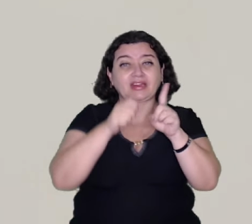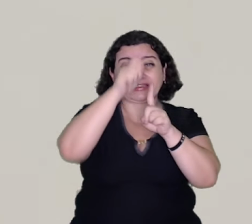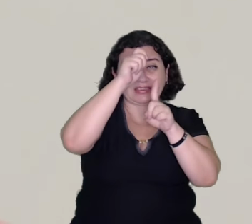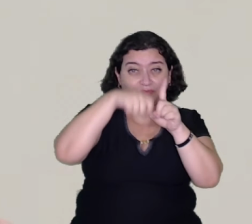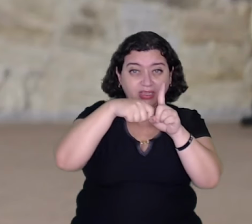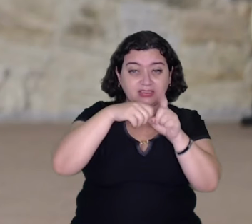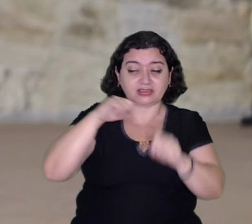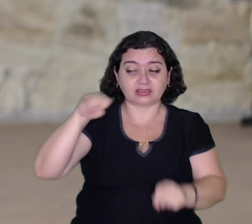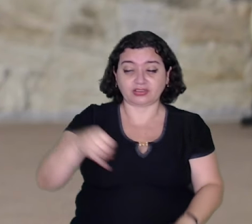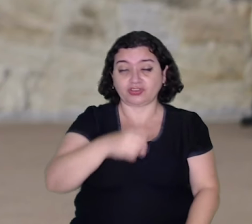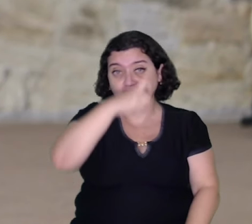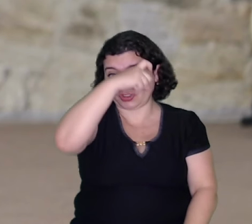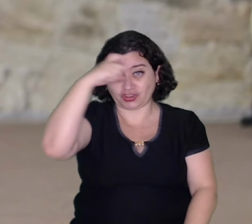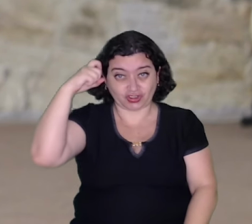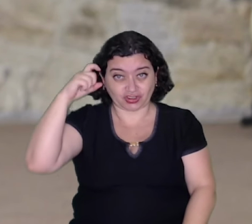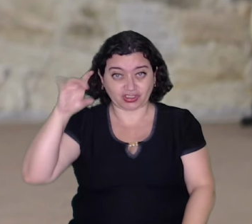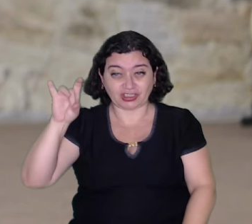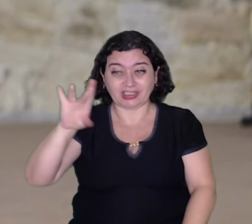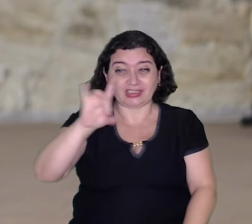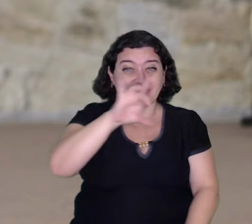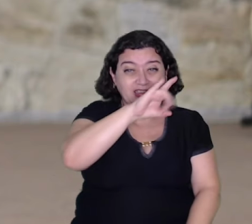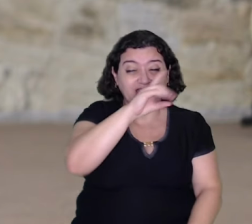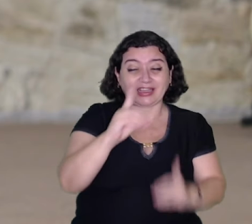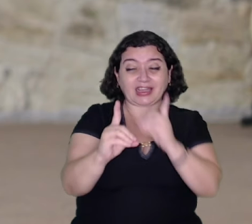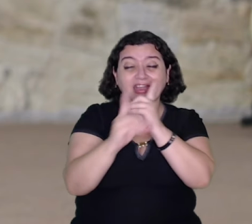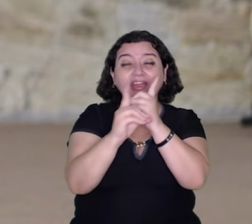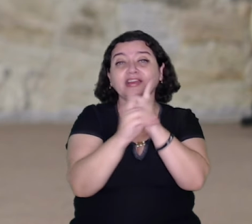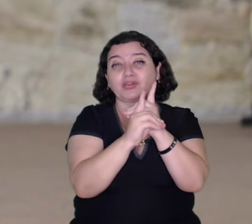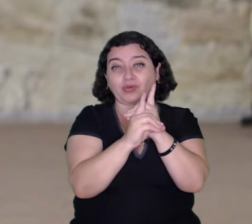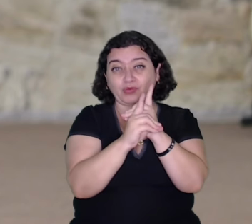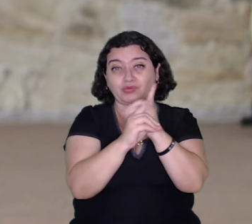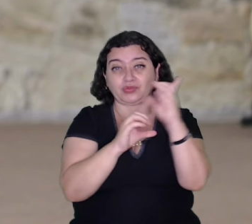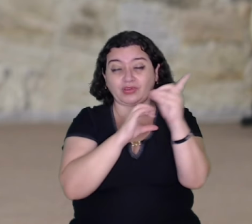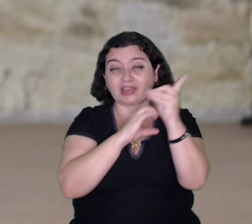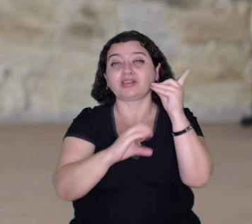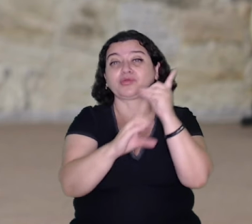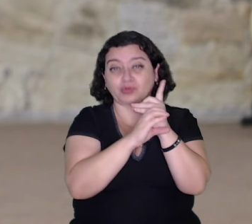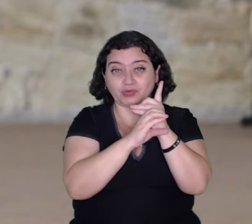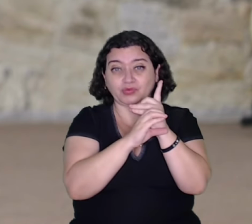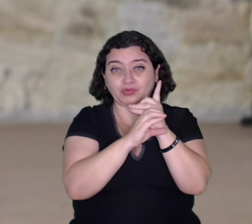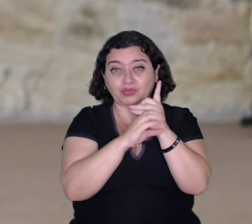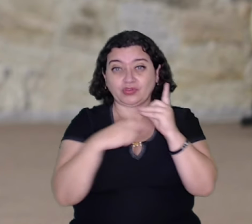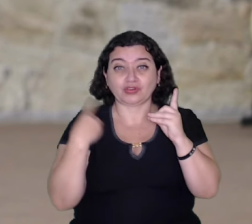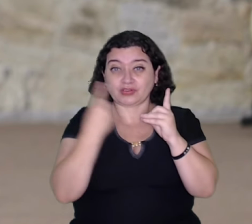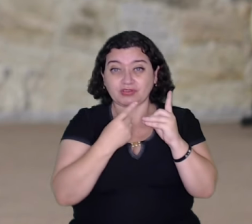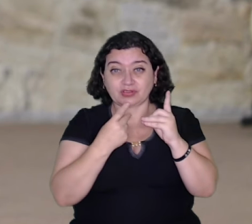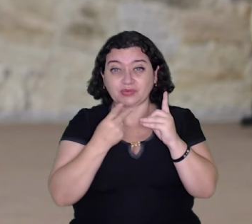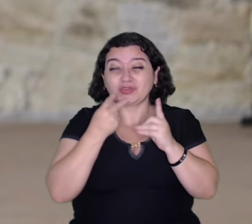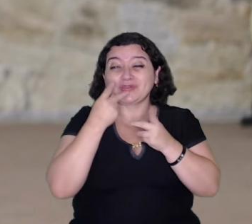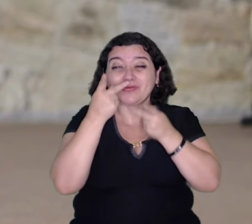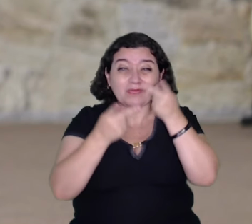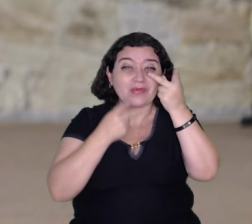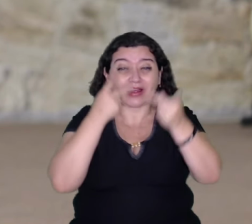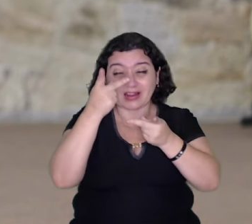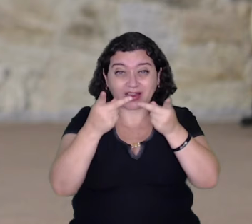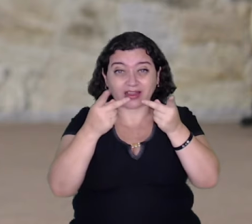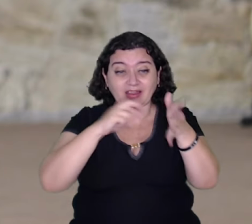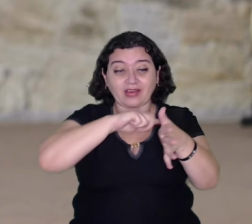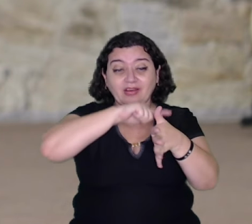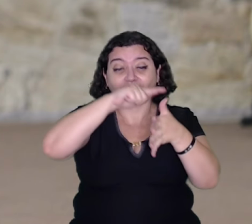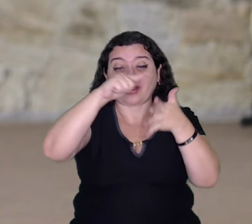janeiro, em cada encontro, nós vamos enfatizar alguns